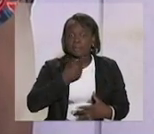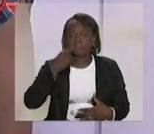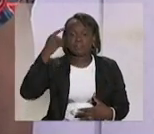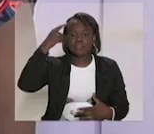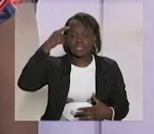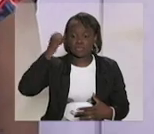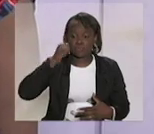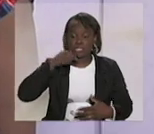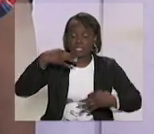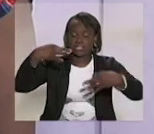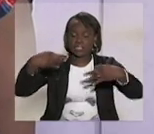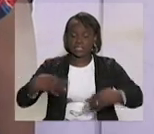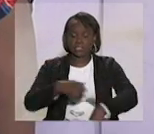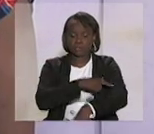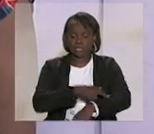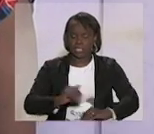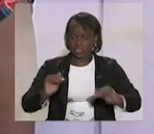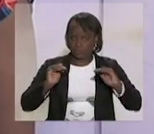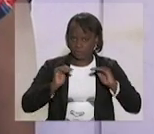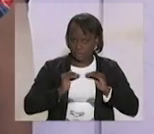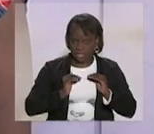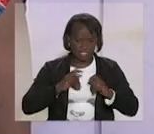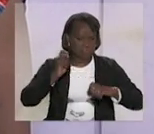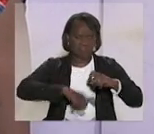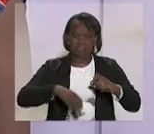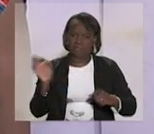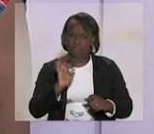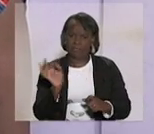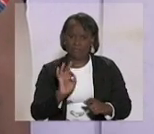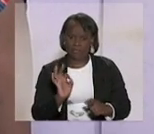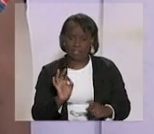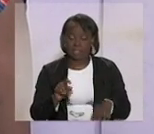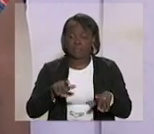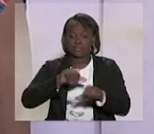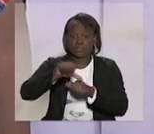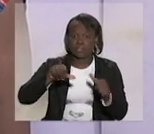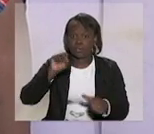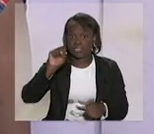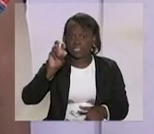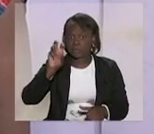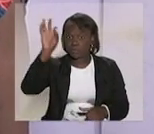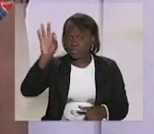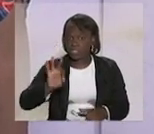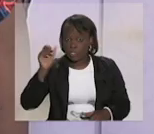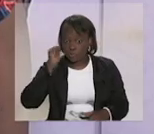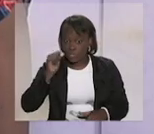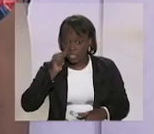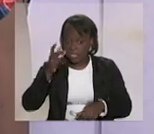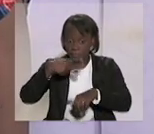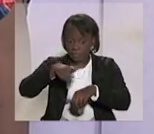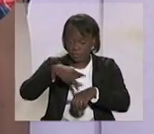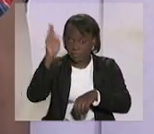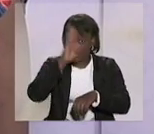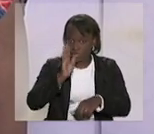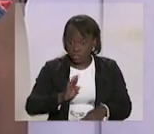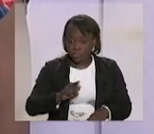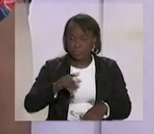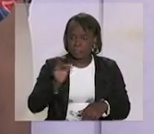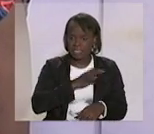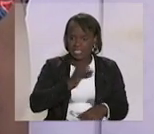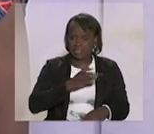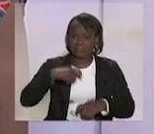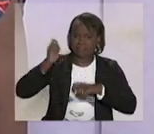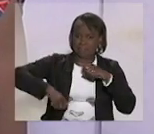homens acham que mulher que se dá ao respeito não é estuprada e que 85% das mulheres do país